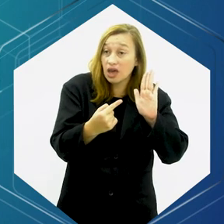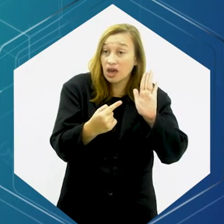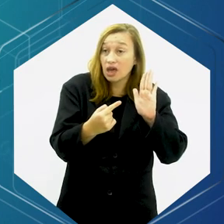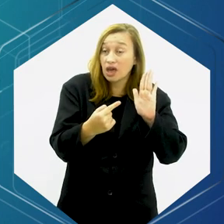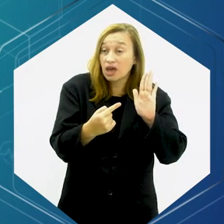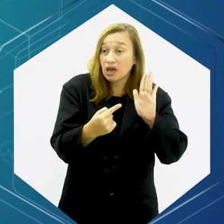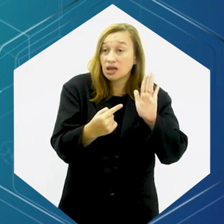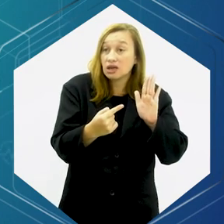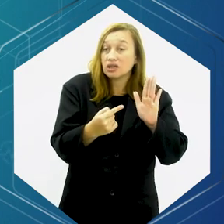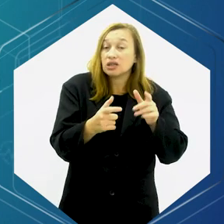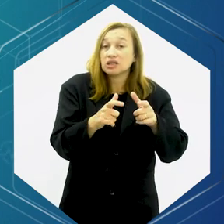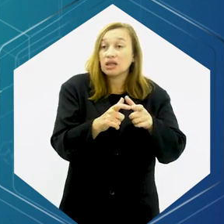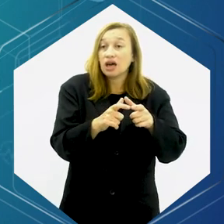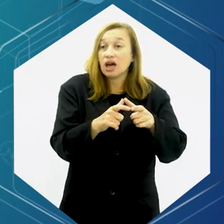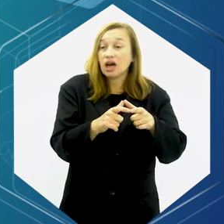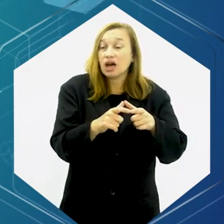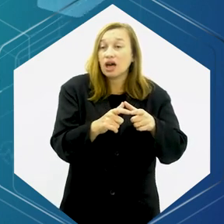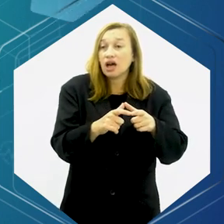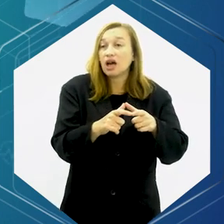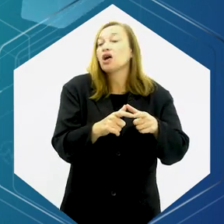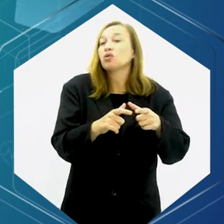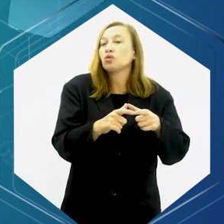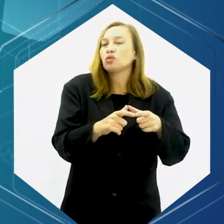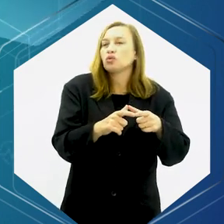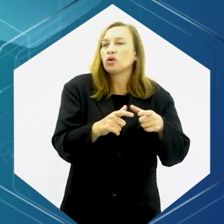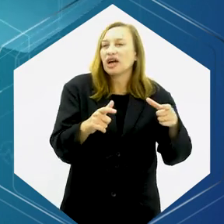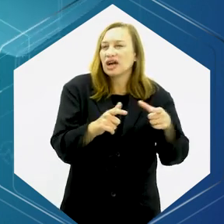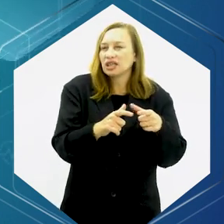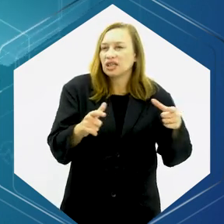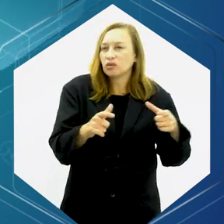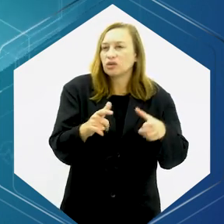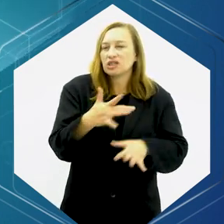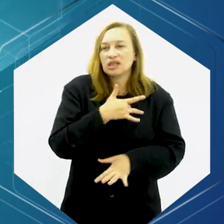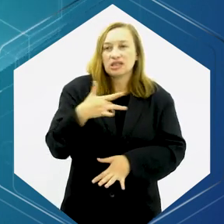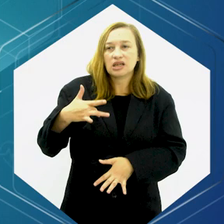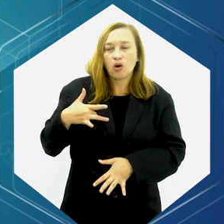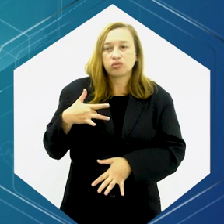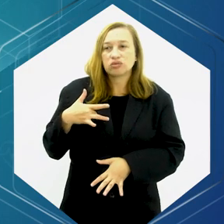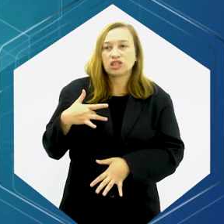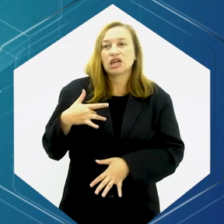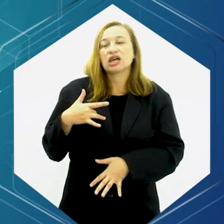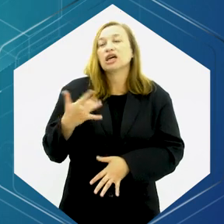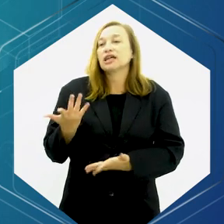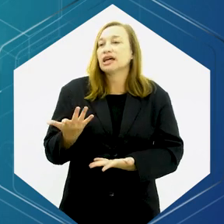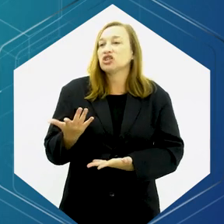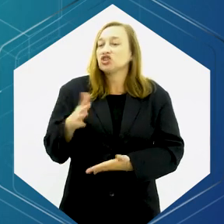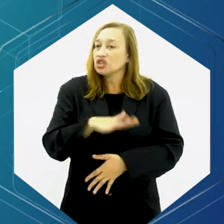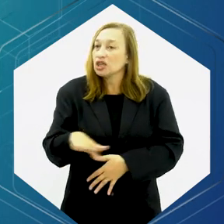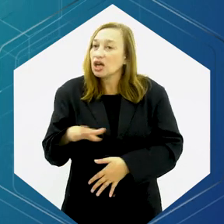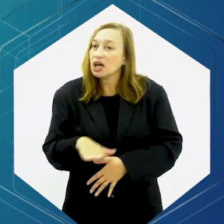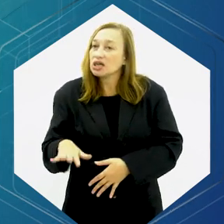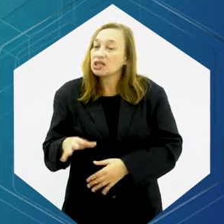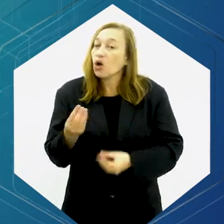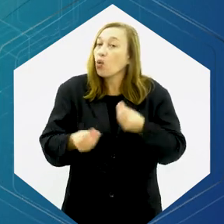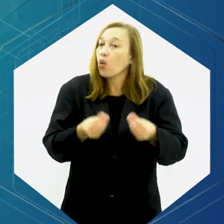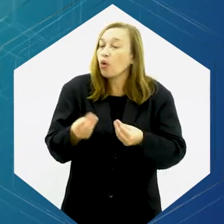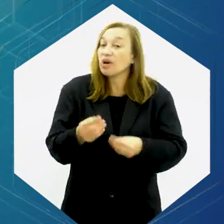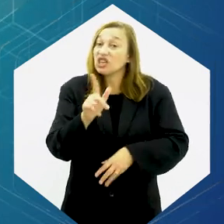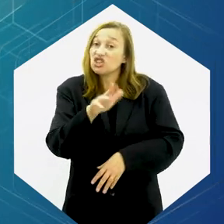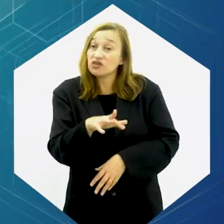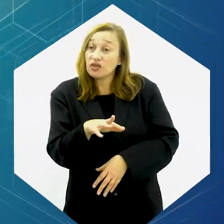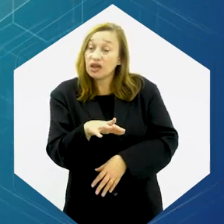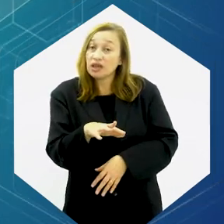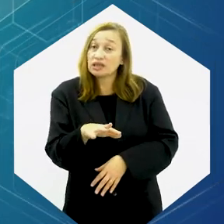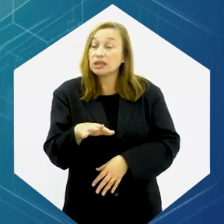ali nas cardenetas de saúde da criança Ah E aí é como que é considerado esse ponto de corte né Eh é